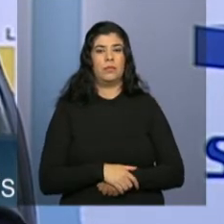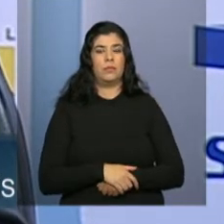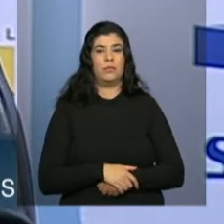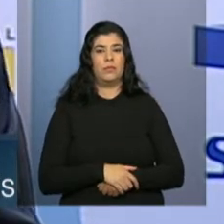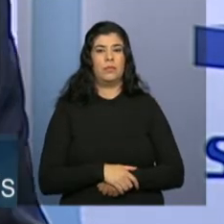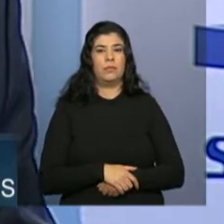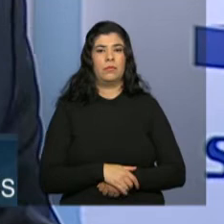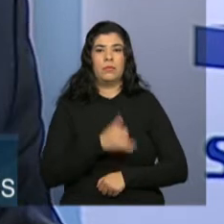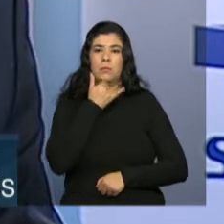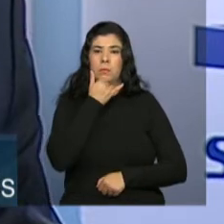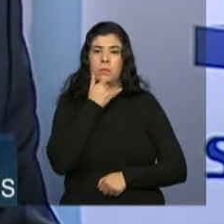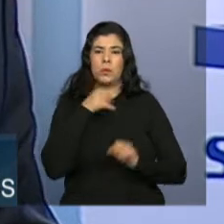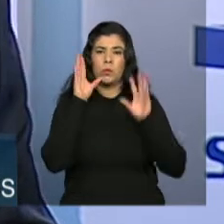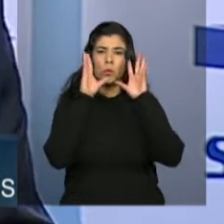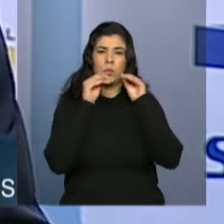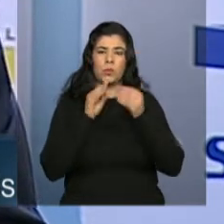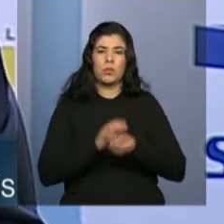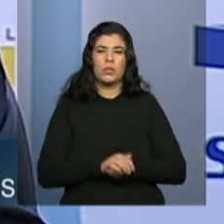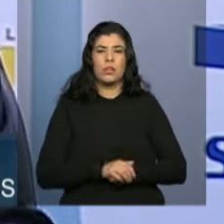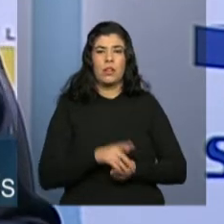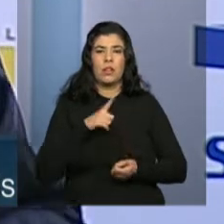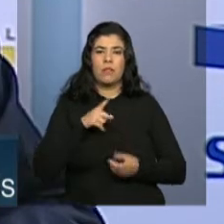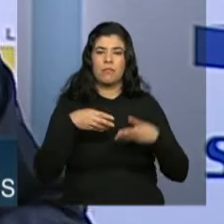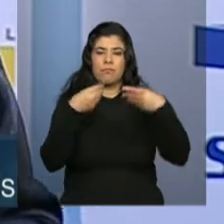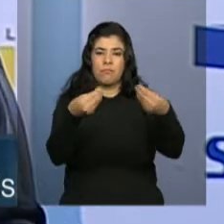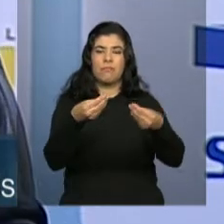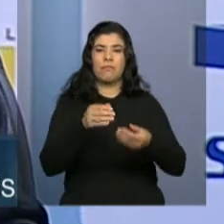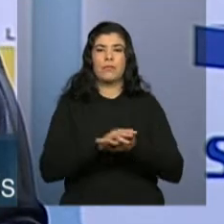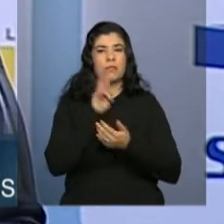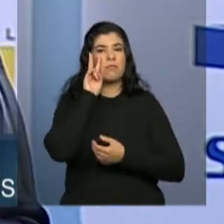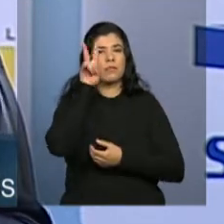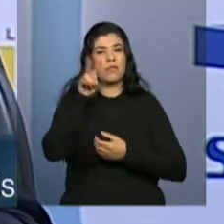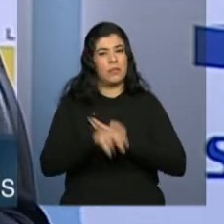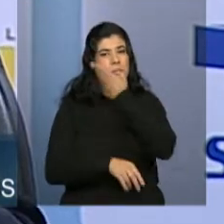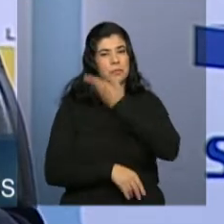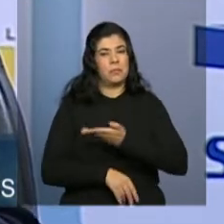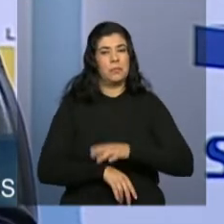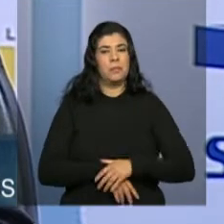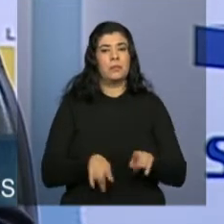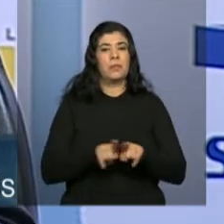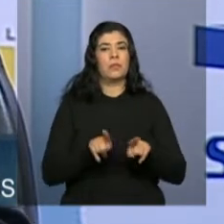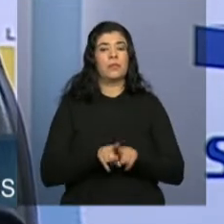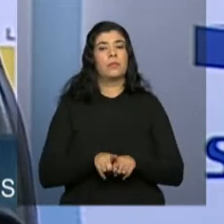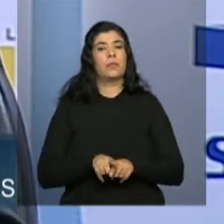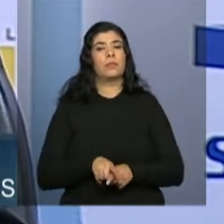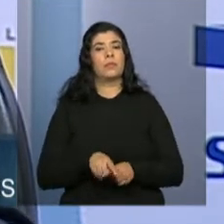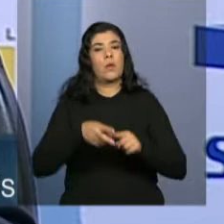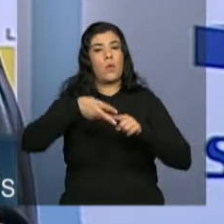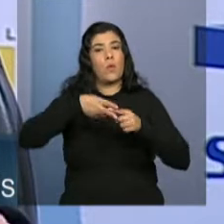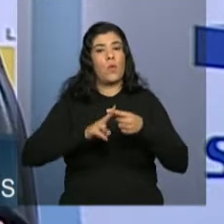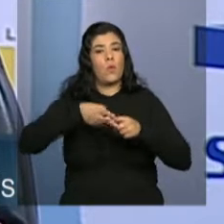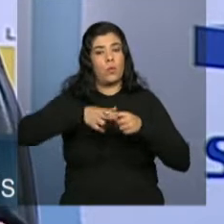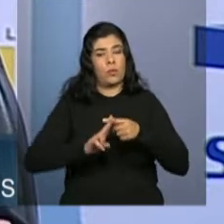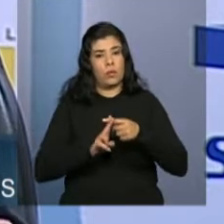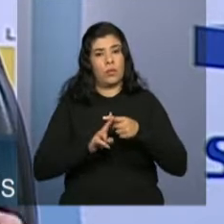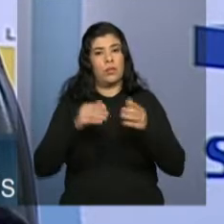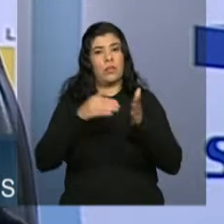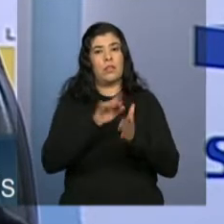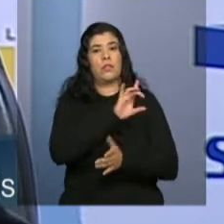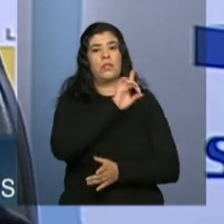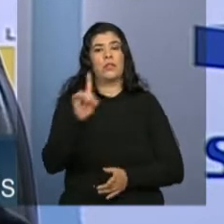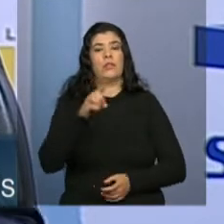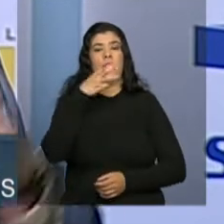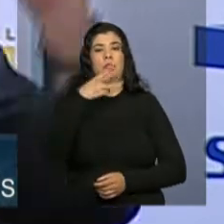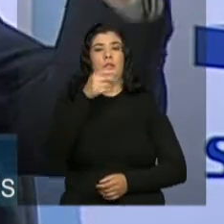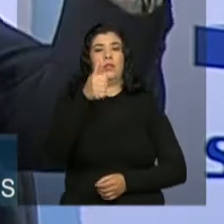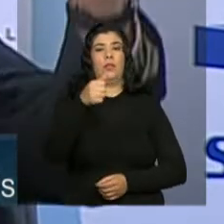tá escura matalon e é e bom as duas se continuar foi publicado e a 31 de Março né isso